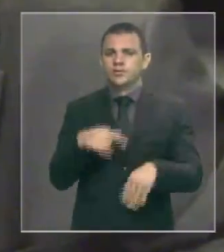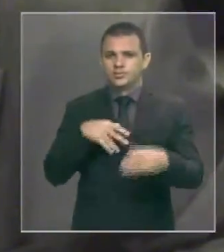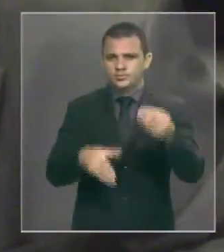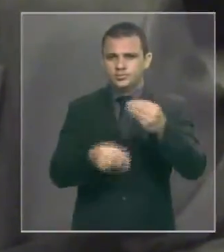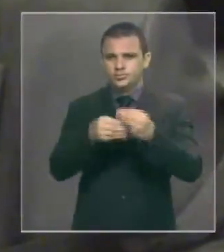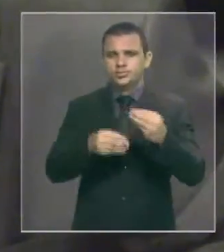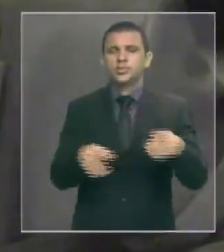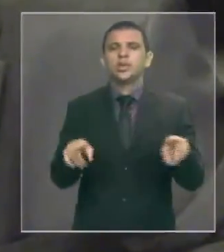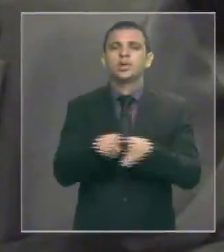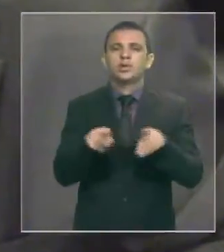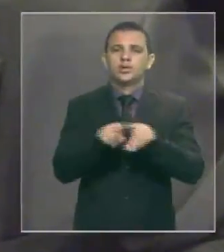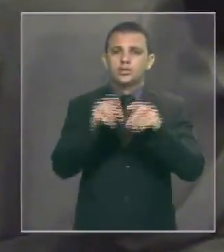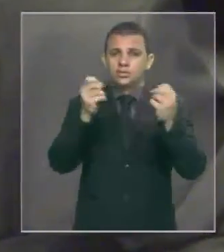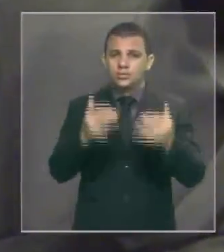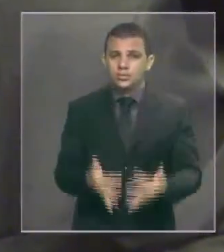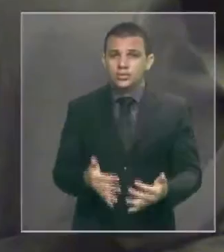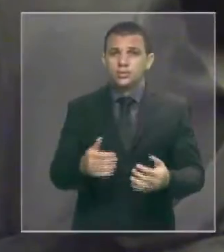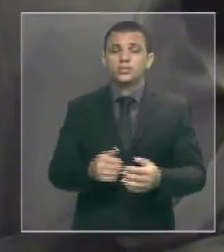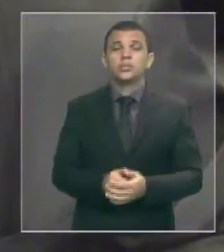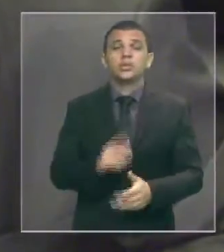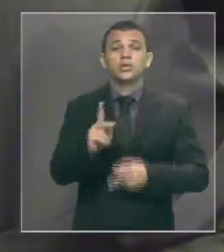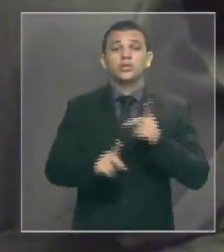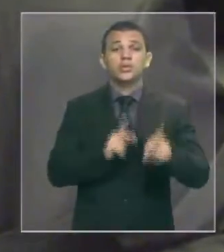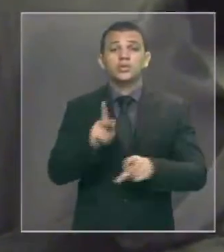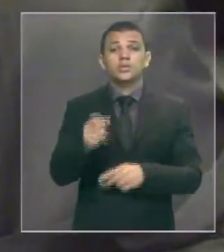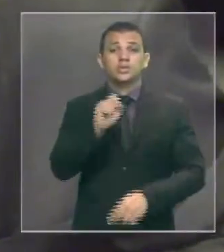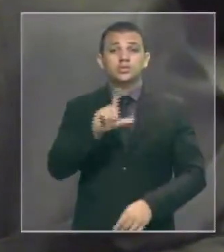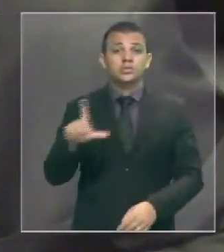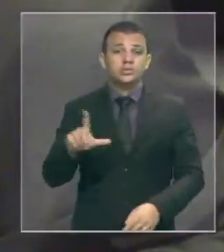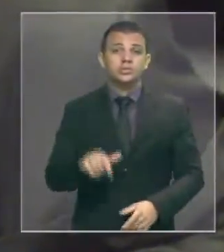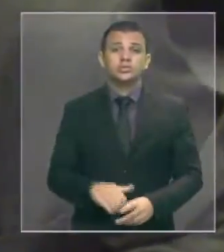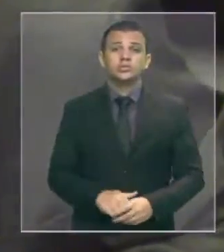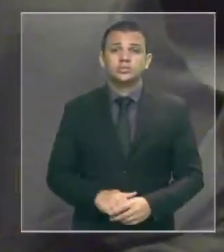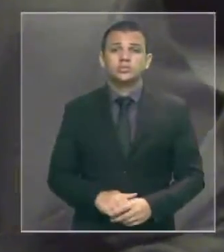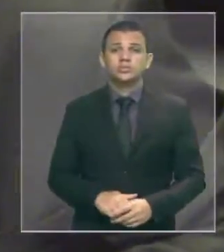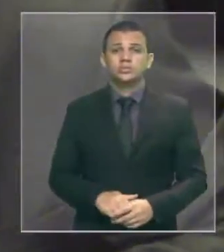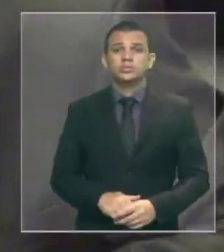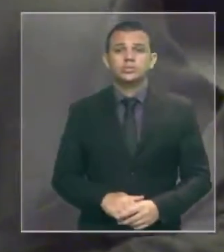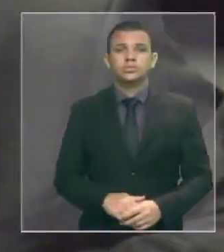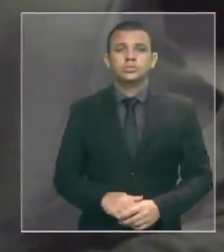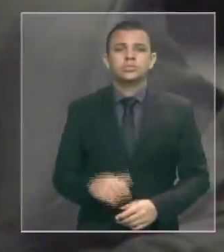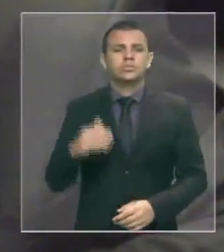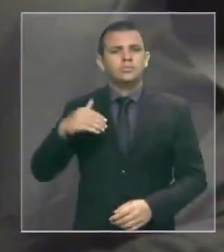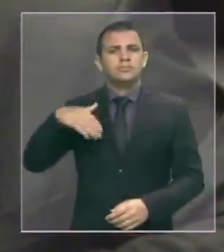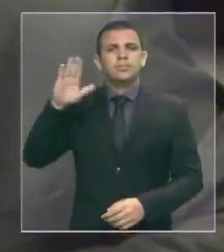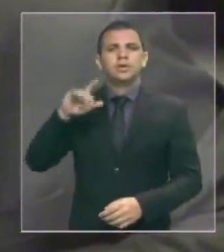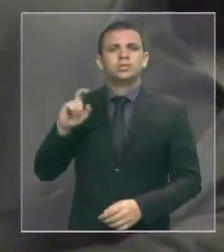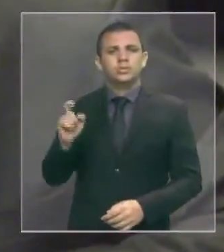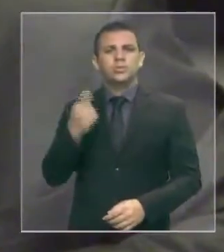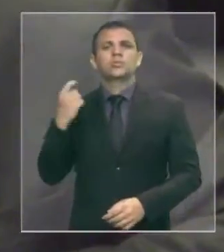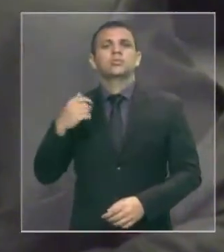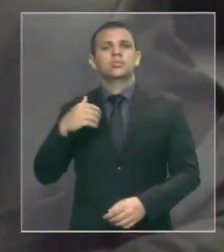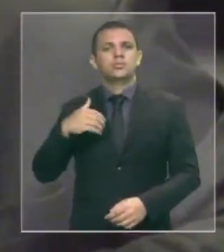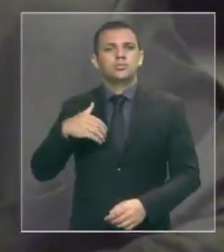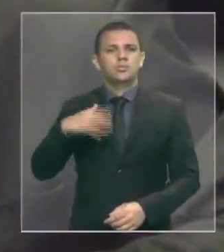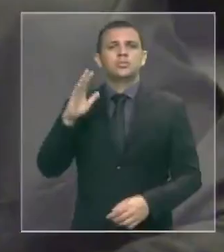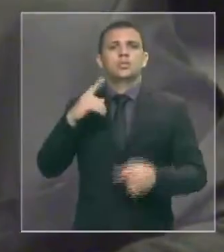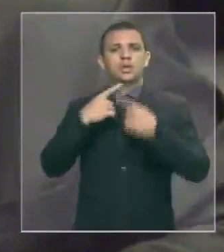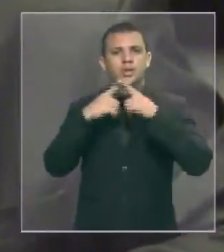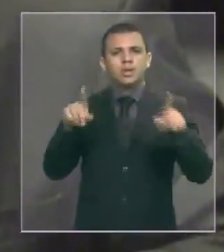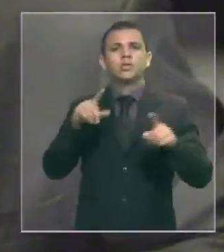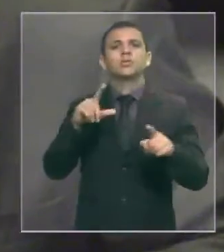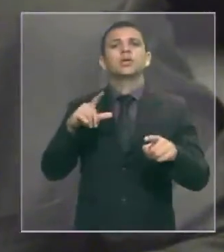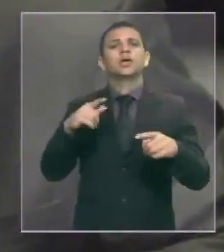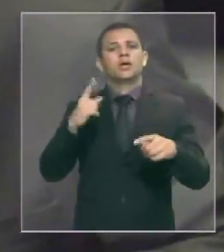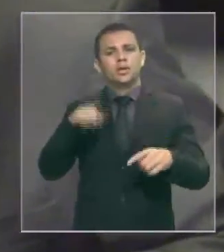também que a população de São Luís, um dos índices mais cobrados e mais questionados é a questão do conforto. E existe